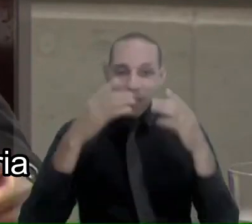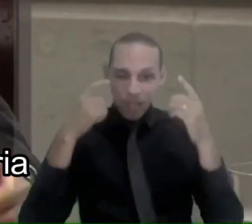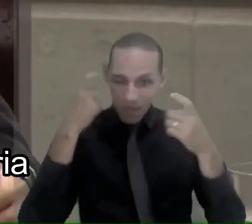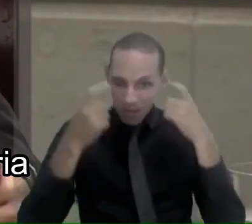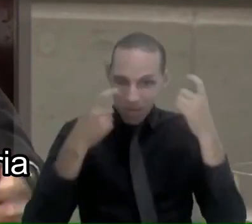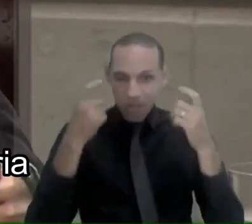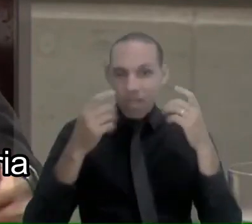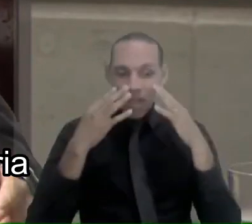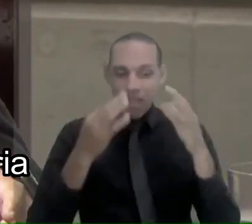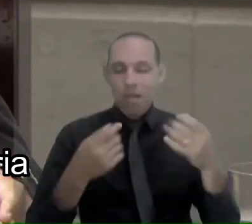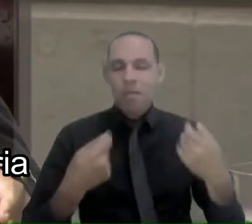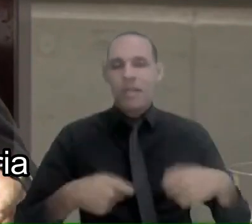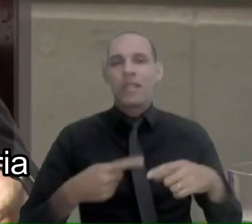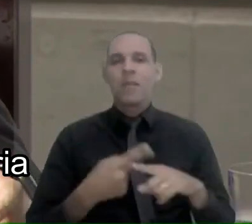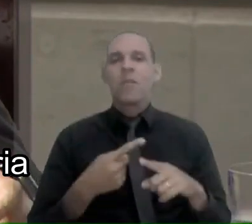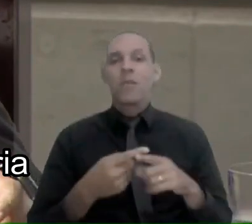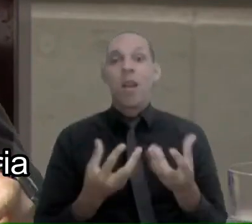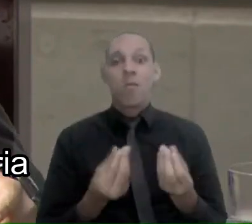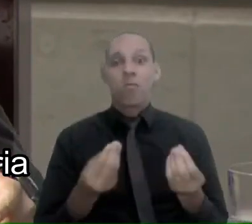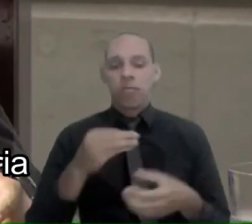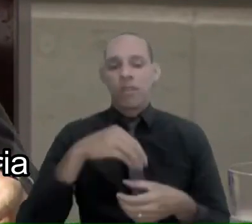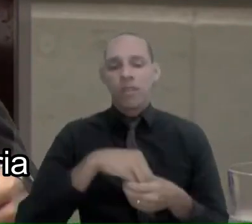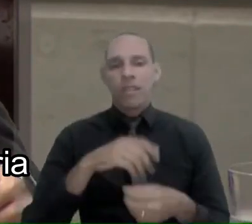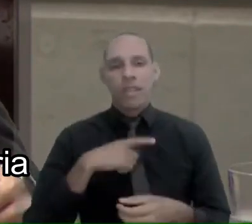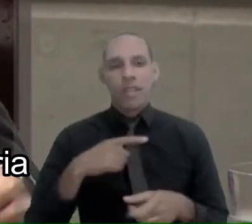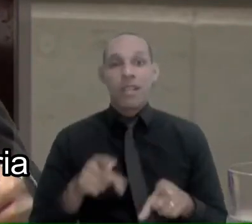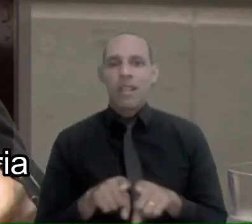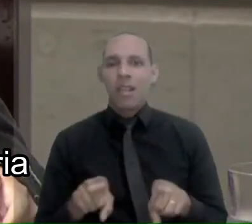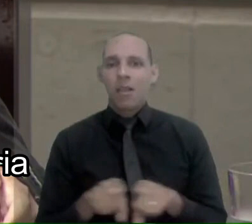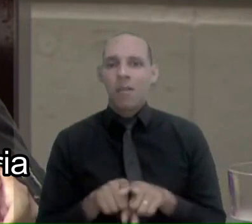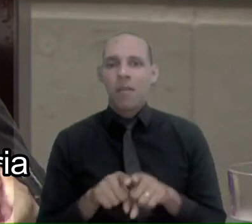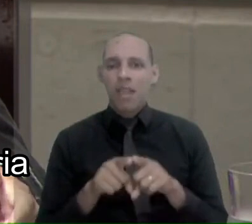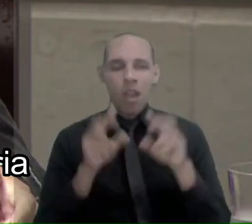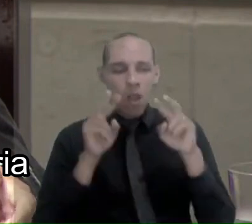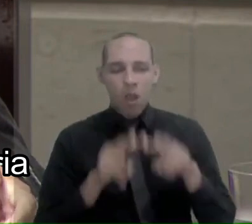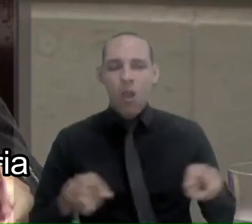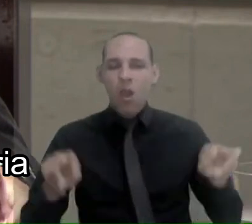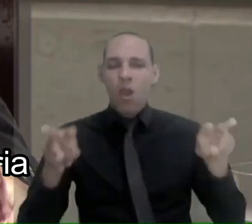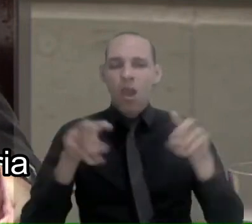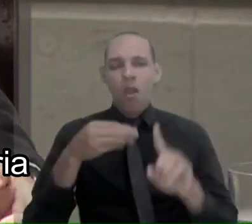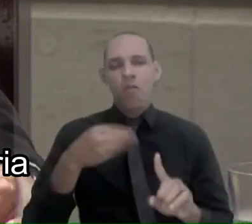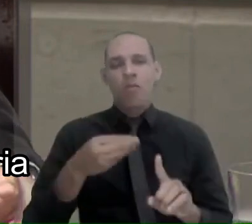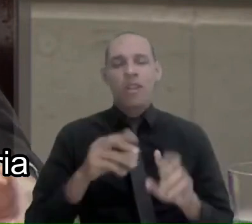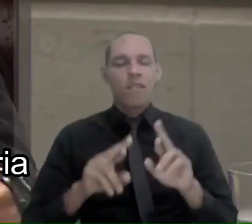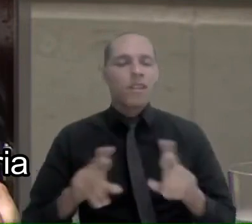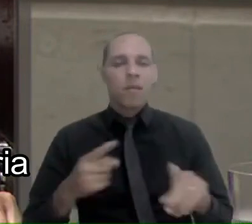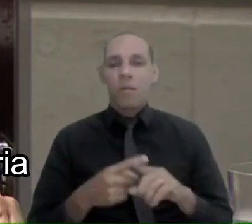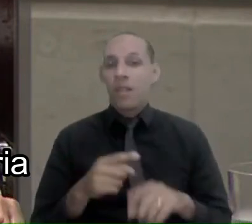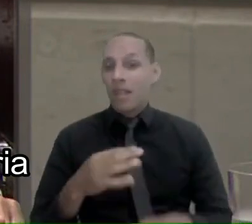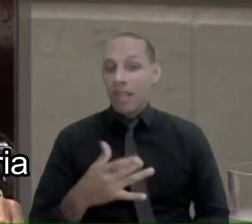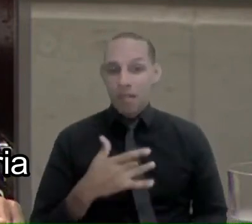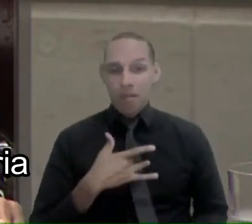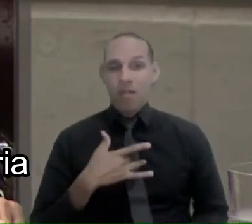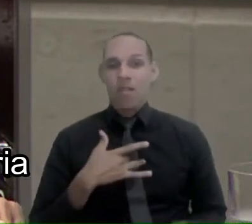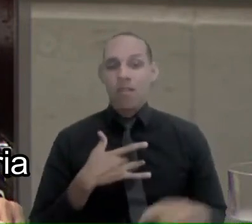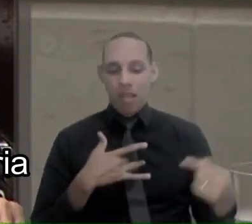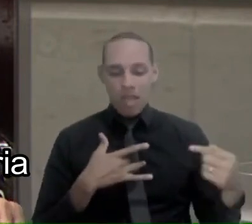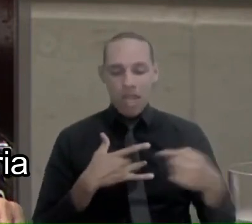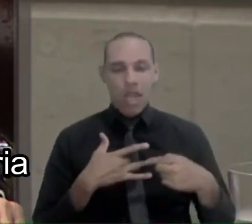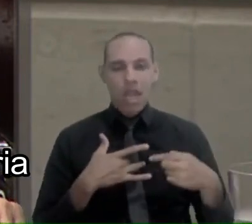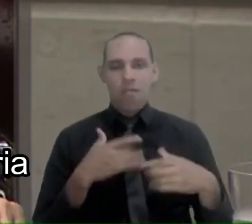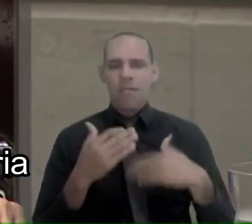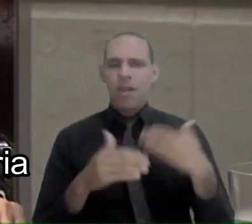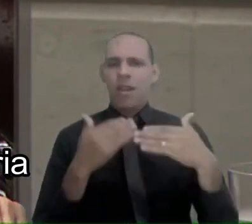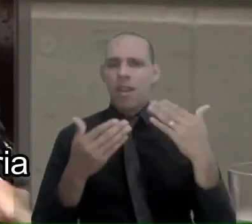de incidência, e ter um olhar diferenciado para as vulnerabilidades, entendendo que a tuberculose ela não se desenvolve de